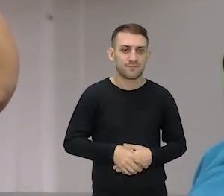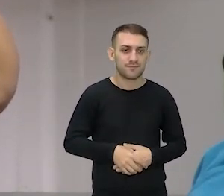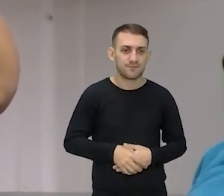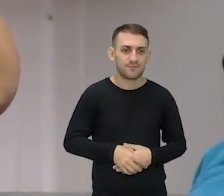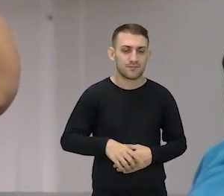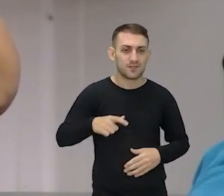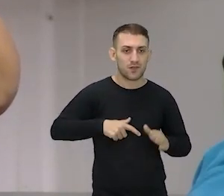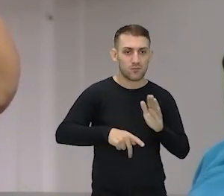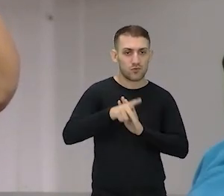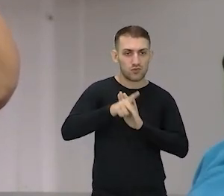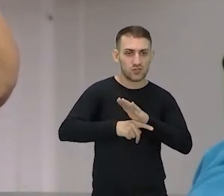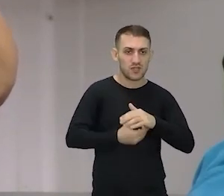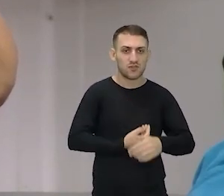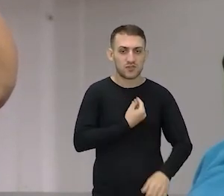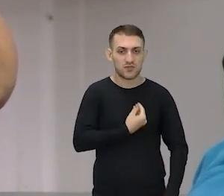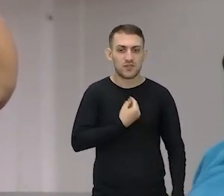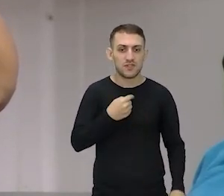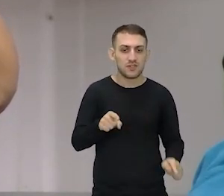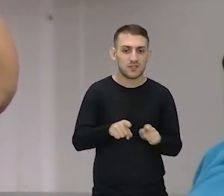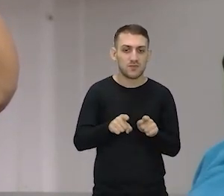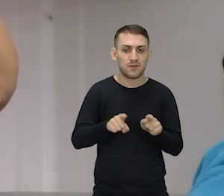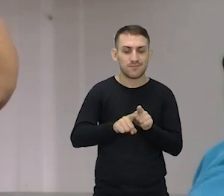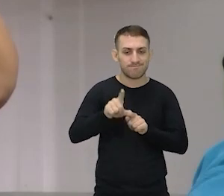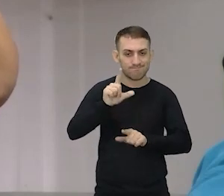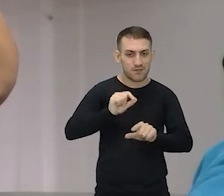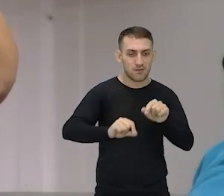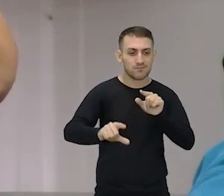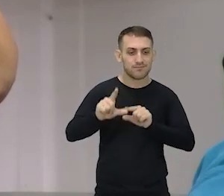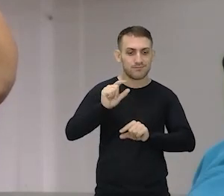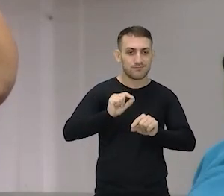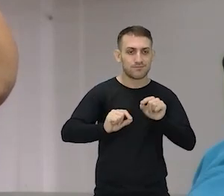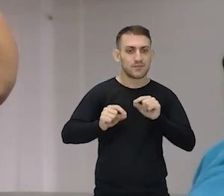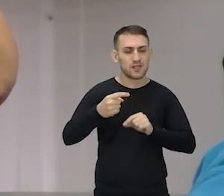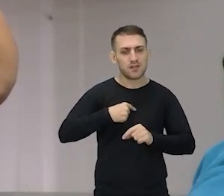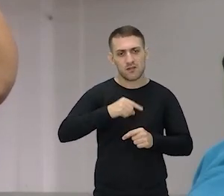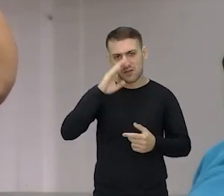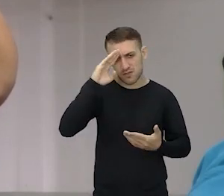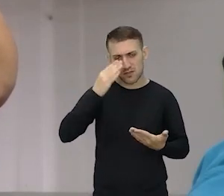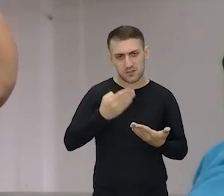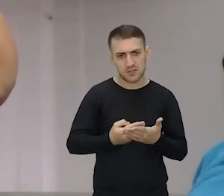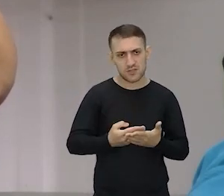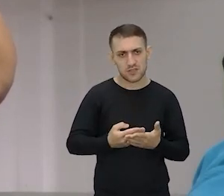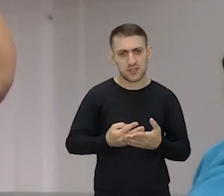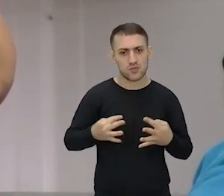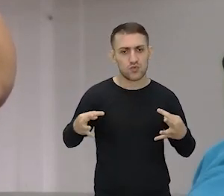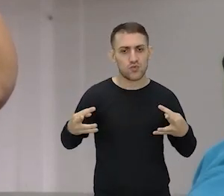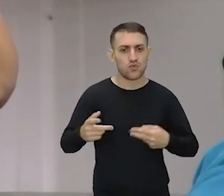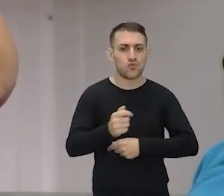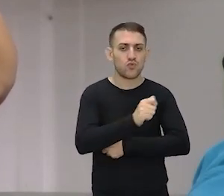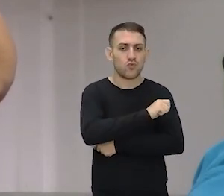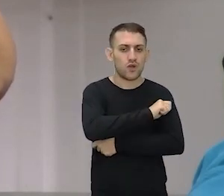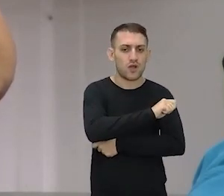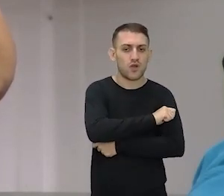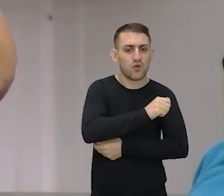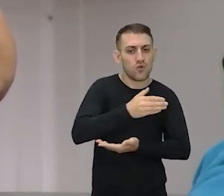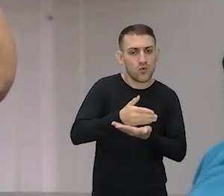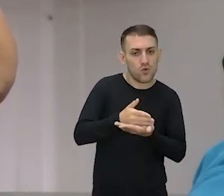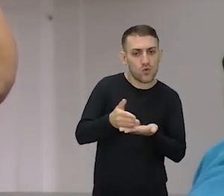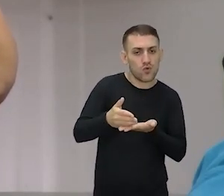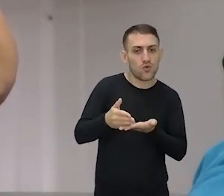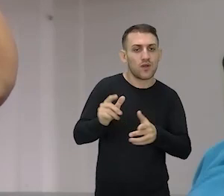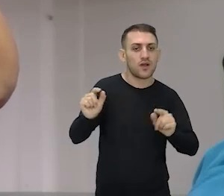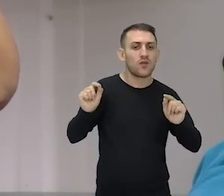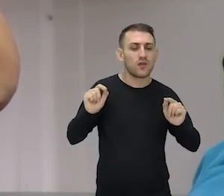do projeto de vida e da eletiva, eu acredito que o nosso aluno começa